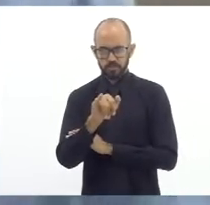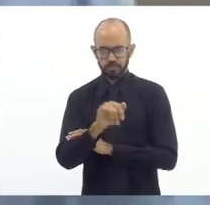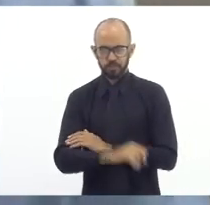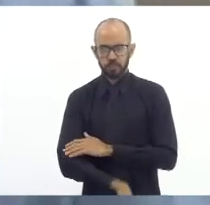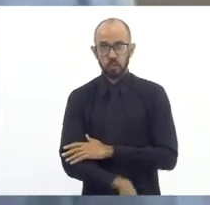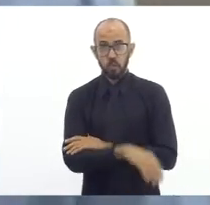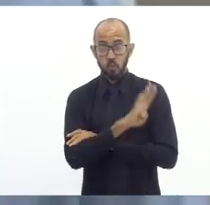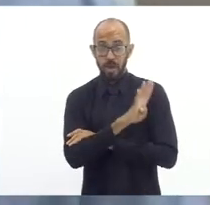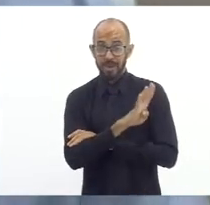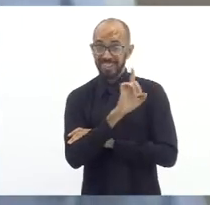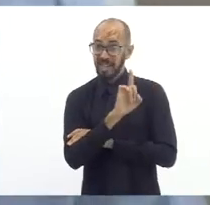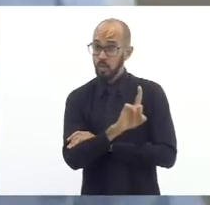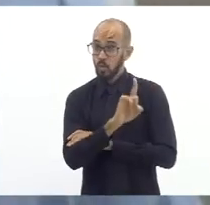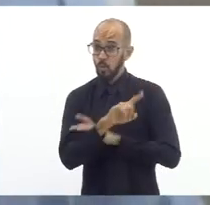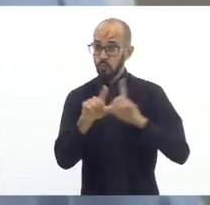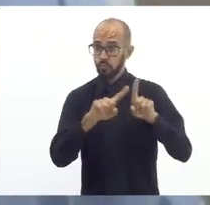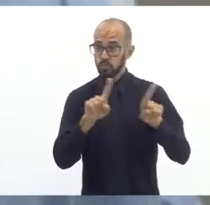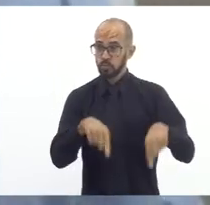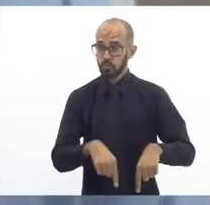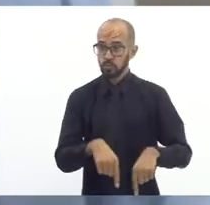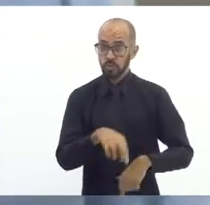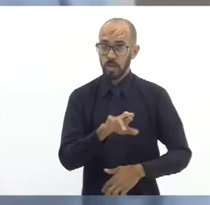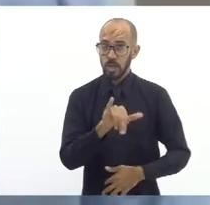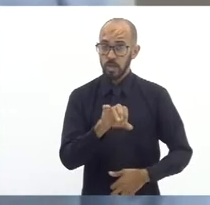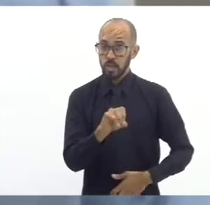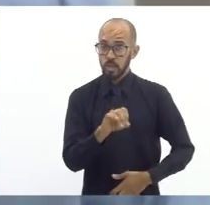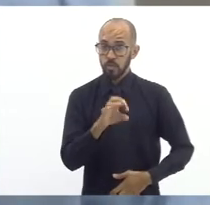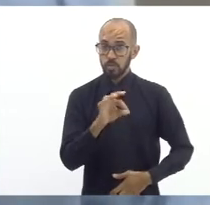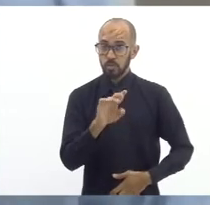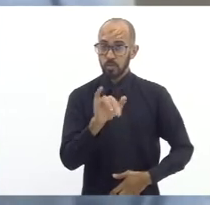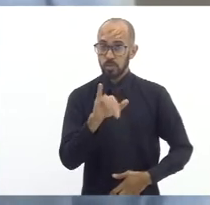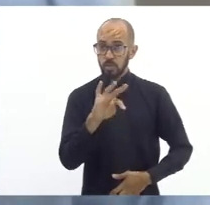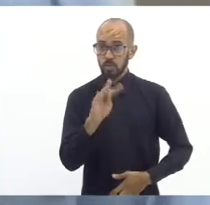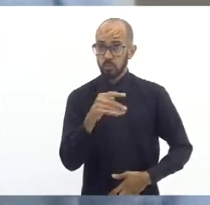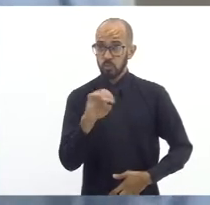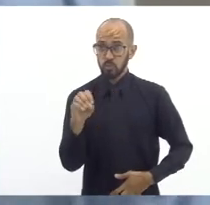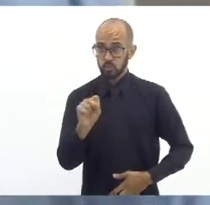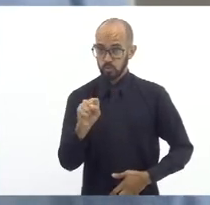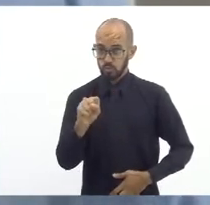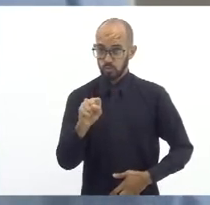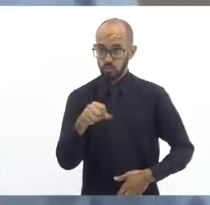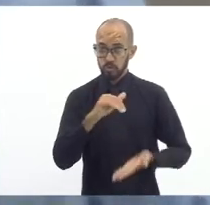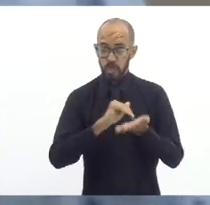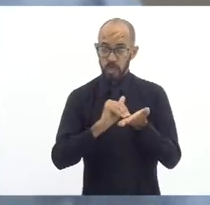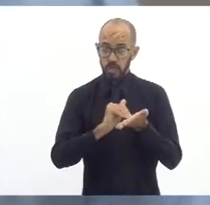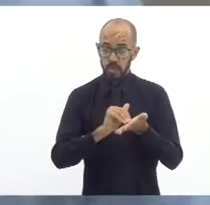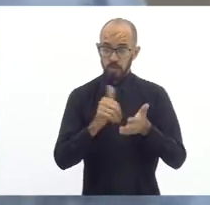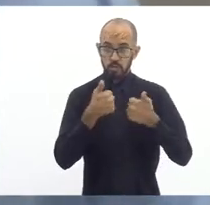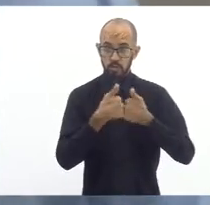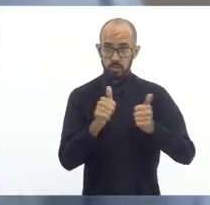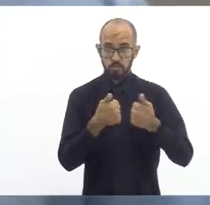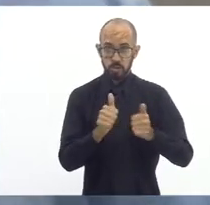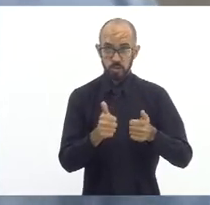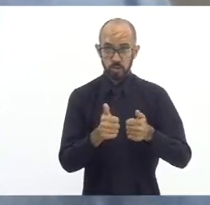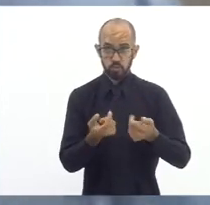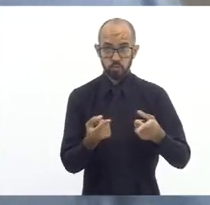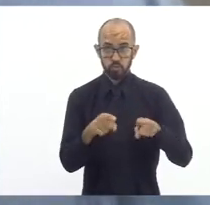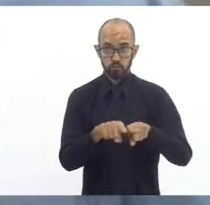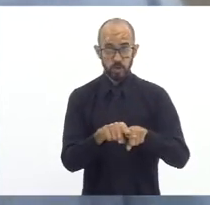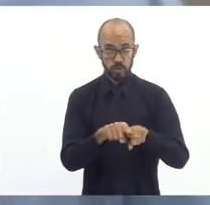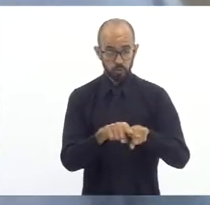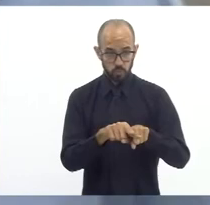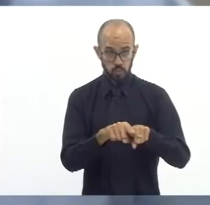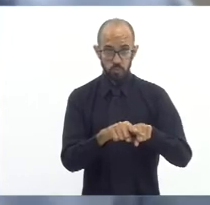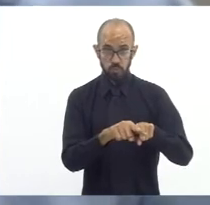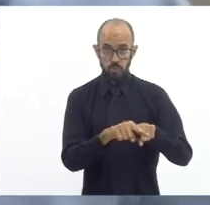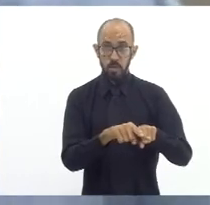41 servidores da Rio Trilhos, Secretaria de Estado de Transporte, convênio Rio Trilhos para